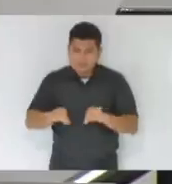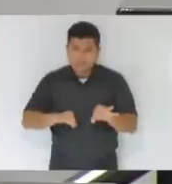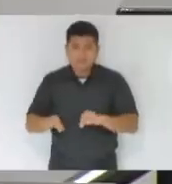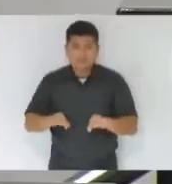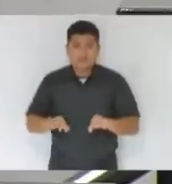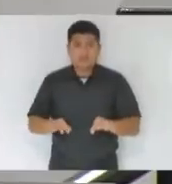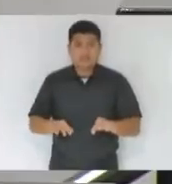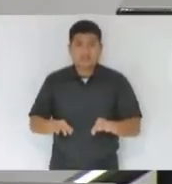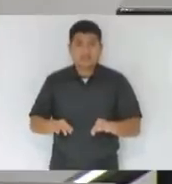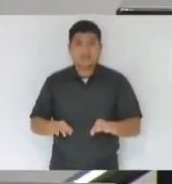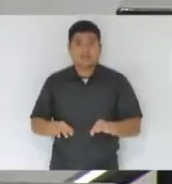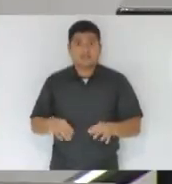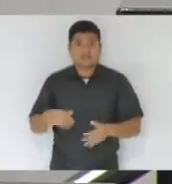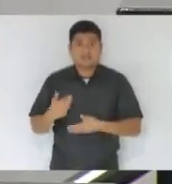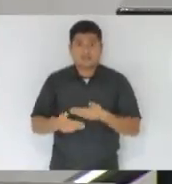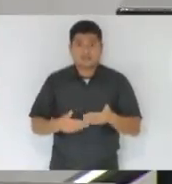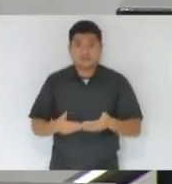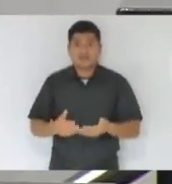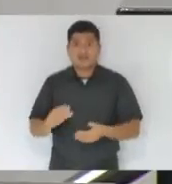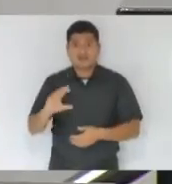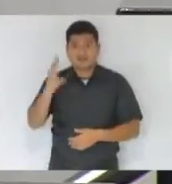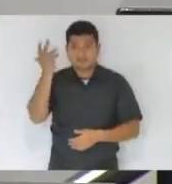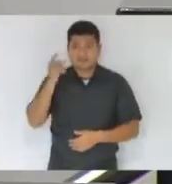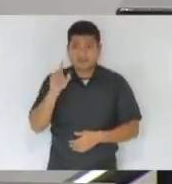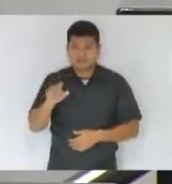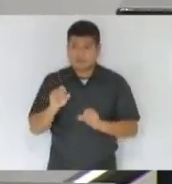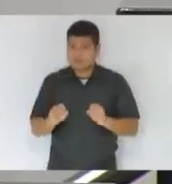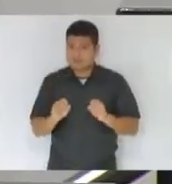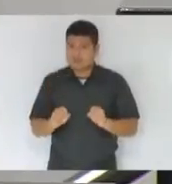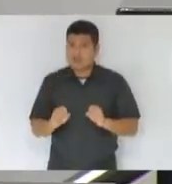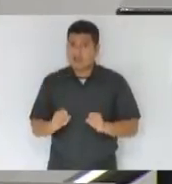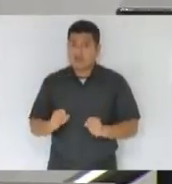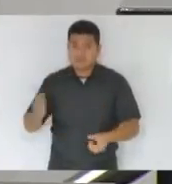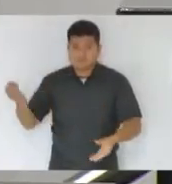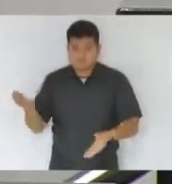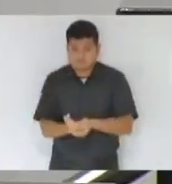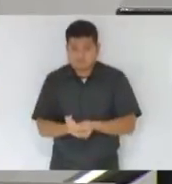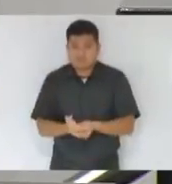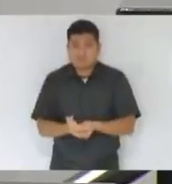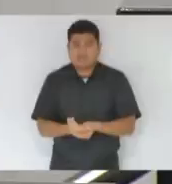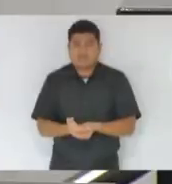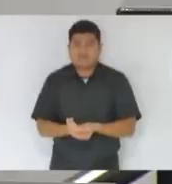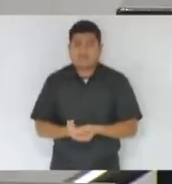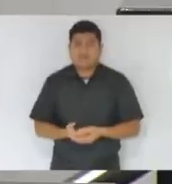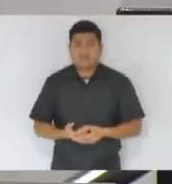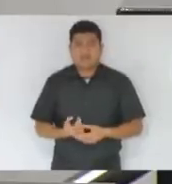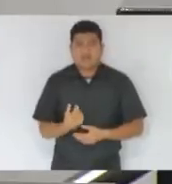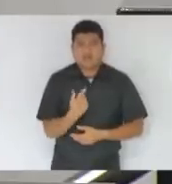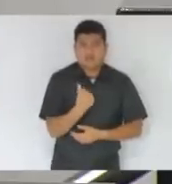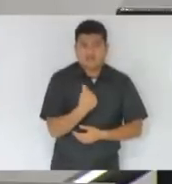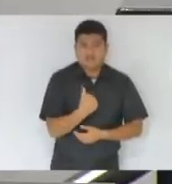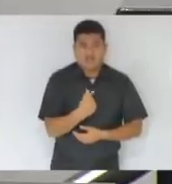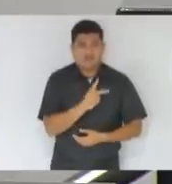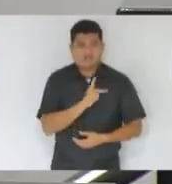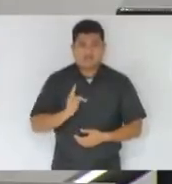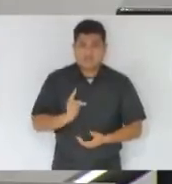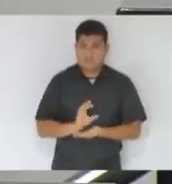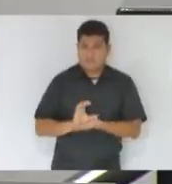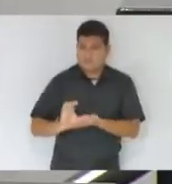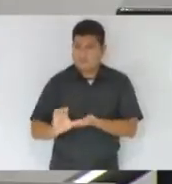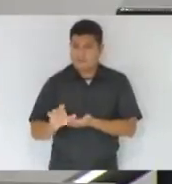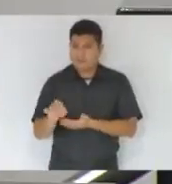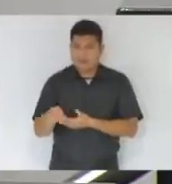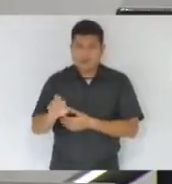estão incorrendo em crime, porque ele pode ser processado, porque não pode estar aplicando recurso público em uma rodovia